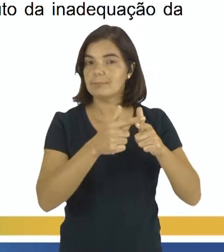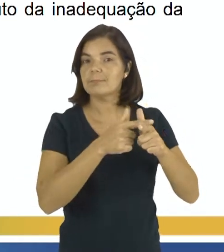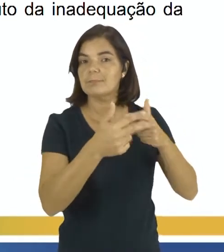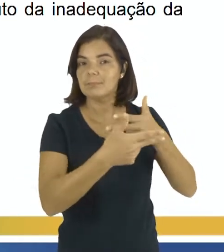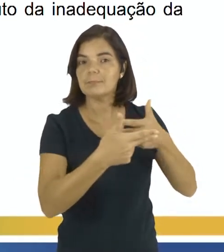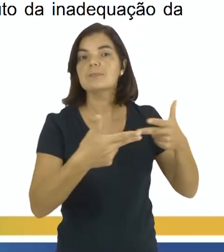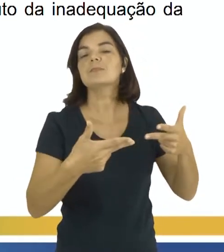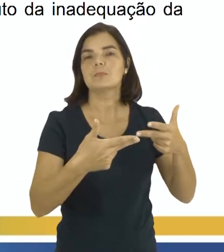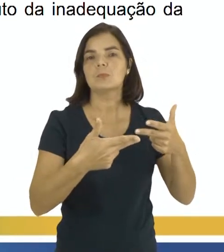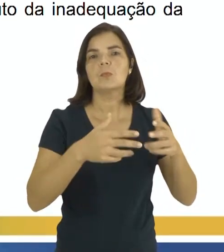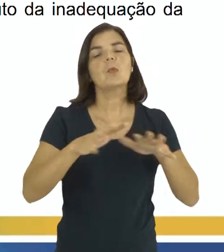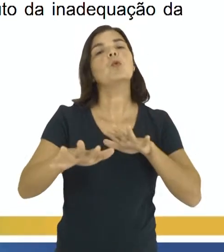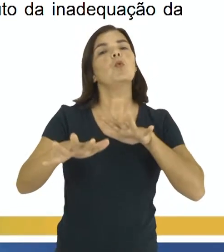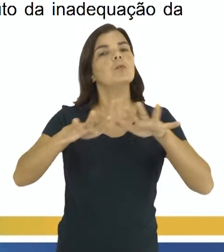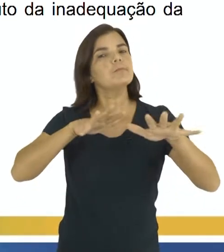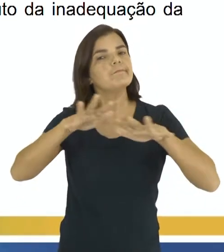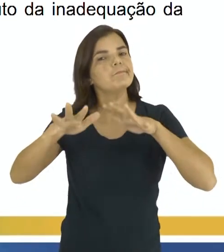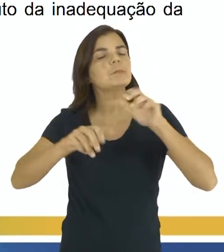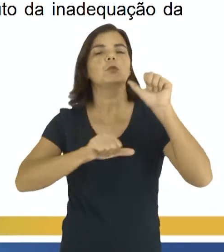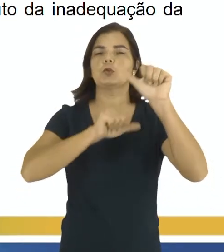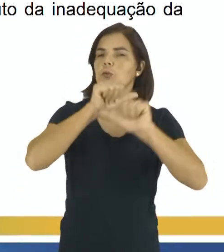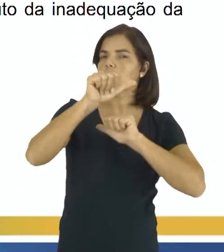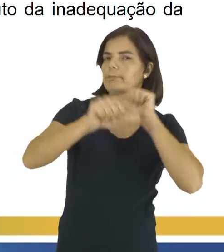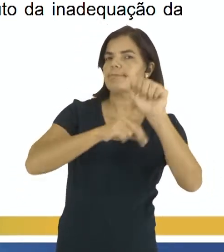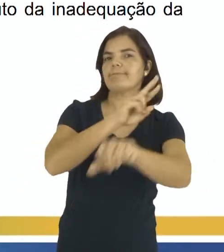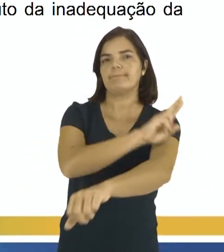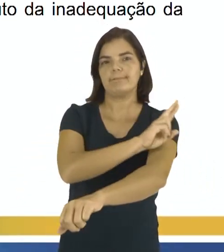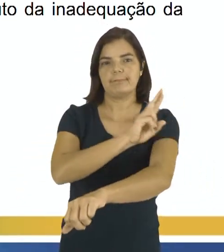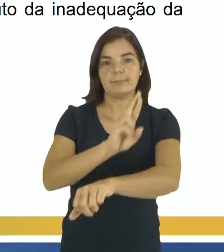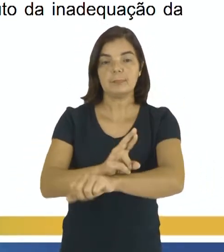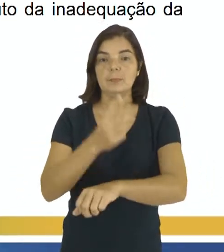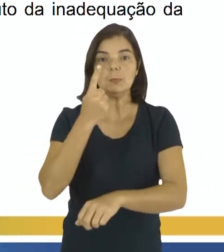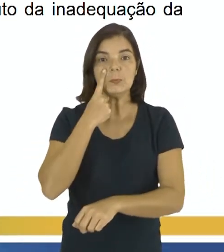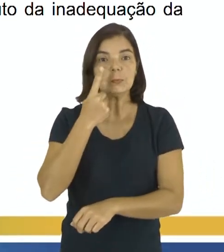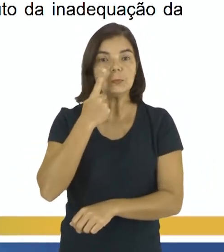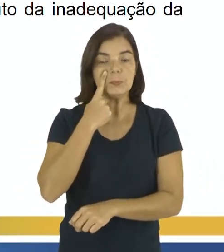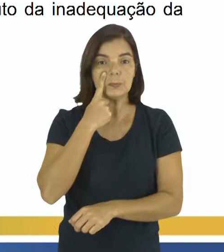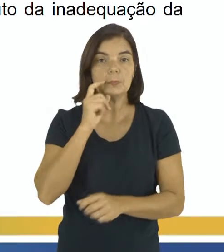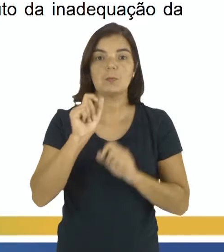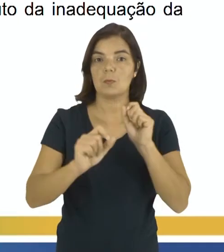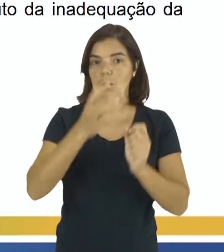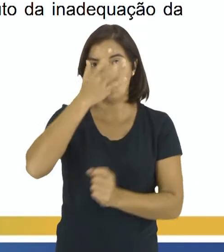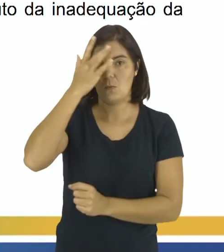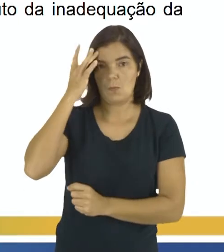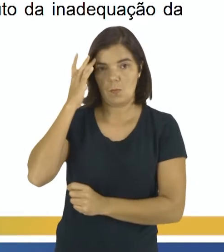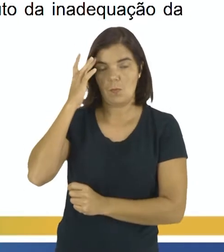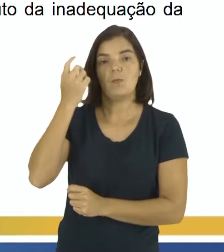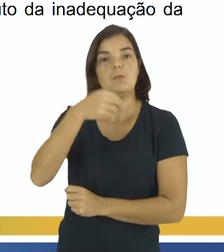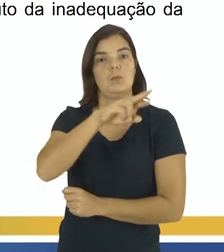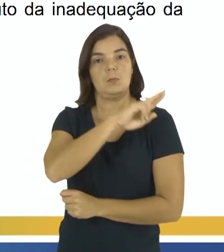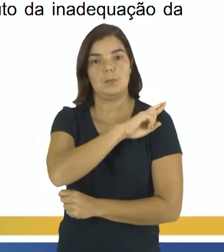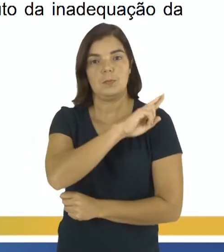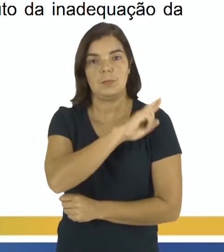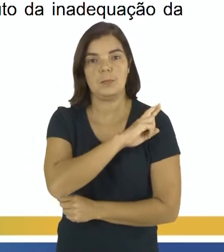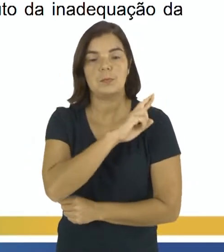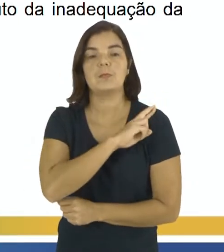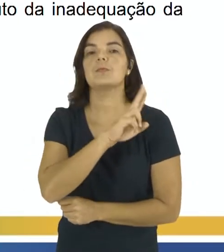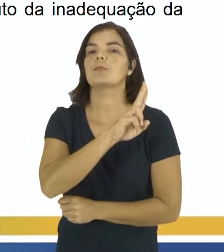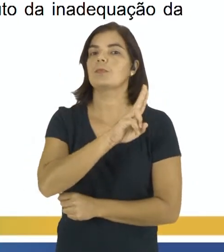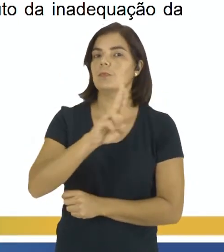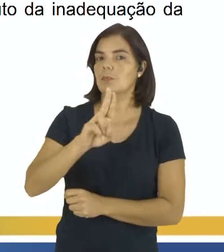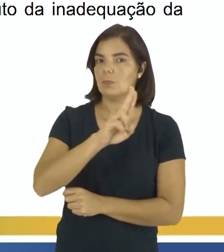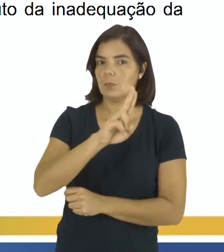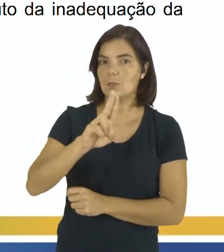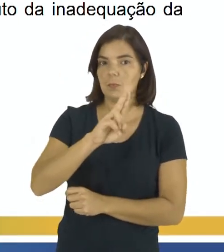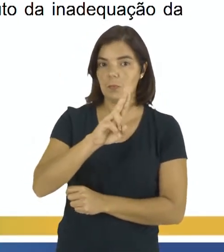ou seja, um movimento de reforma religiosa. Então, nós temos pessoas responsáveis que são chamados